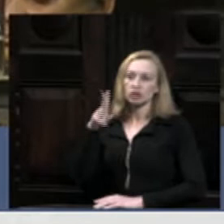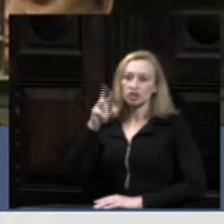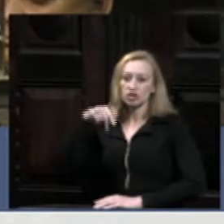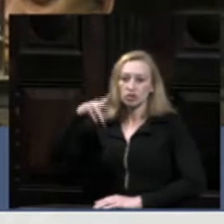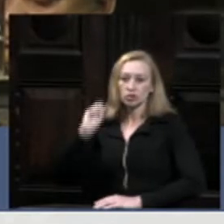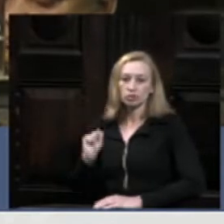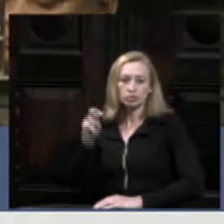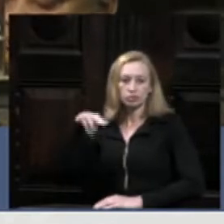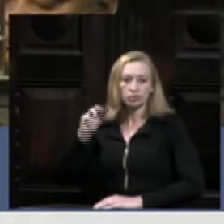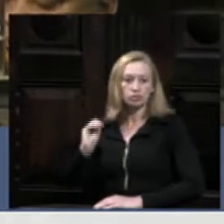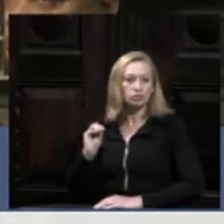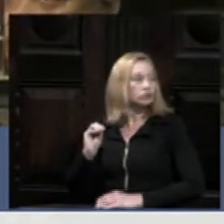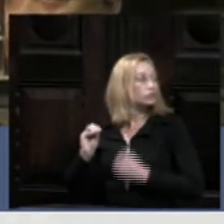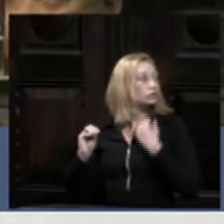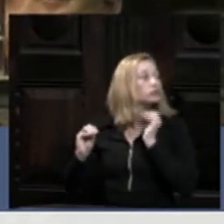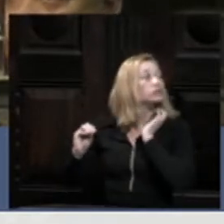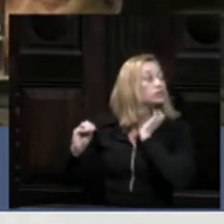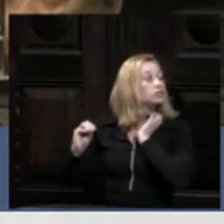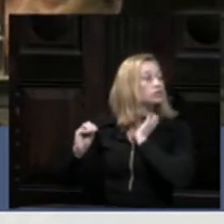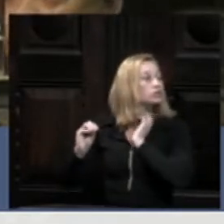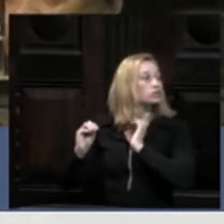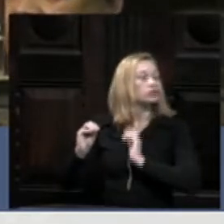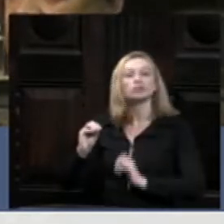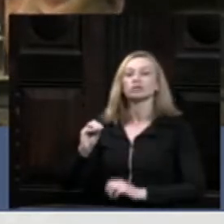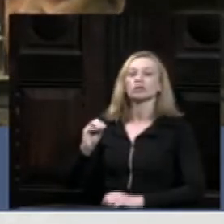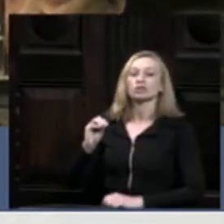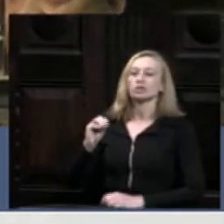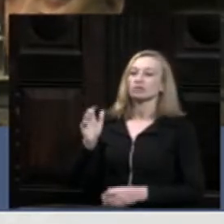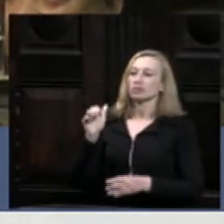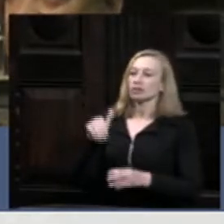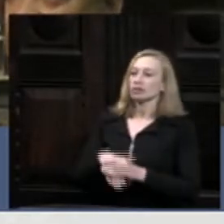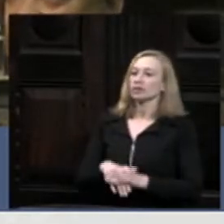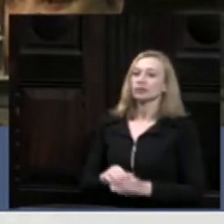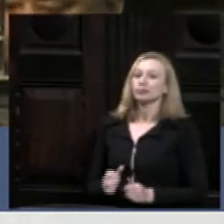Lins. Deputado Dionísio Lins, presente, vai votar.